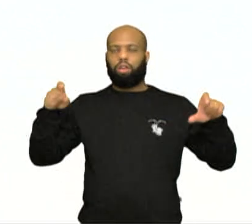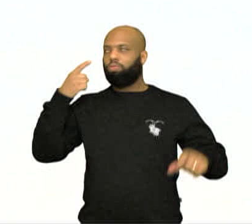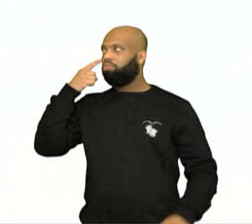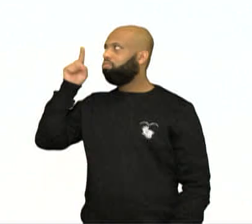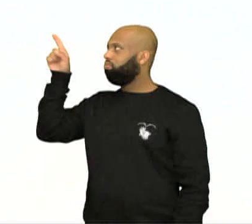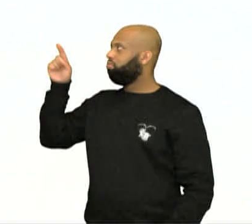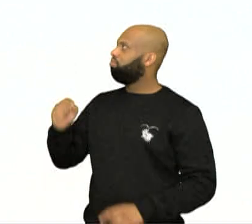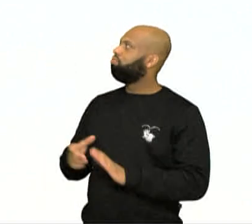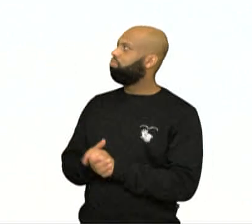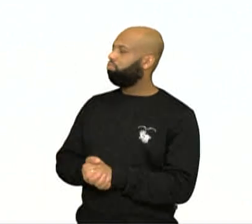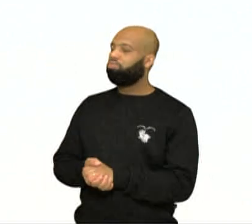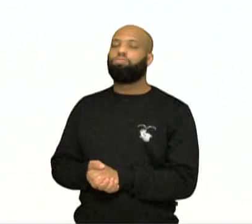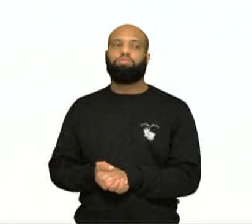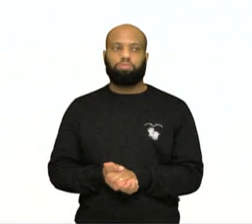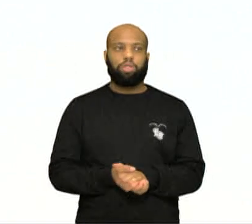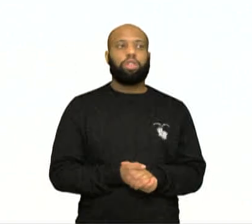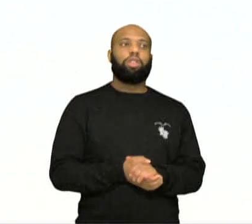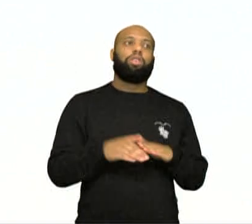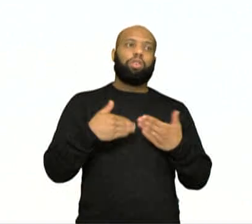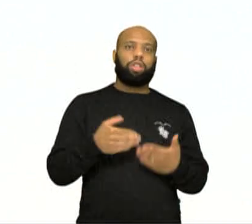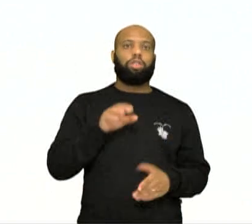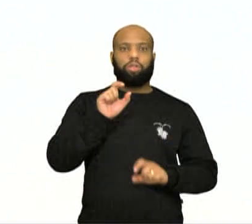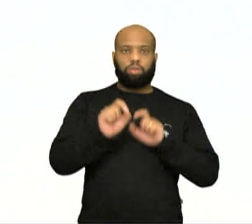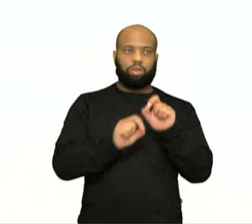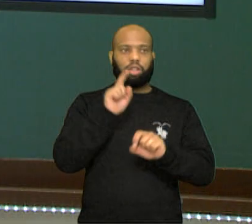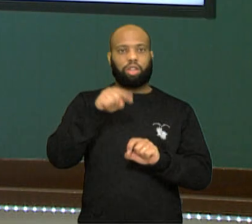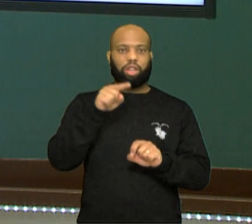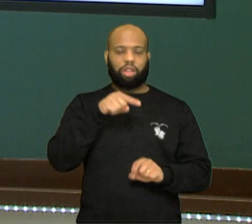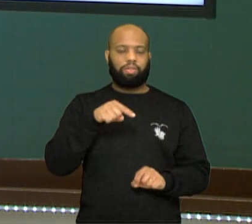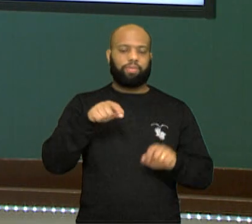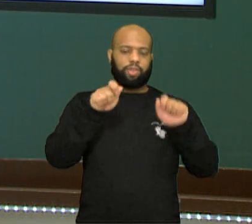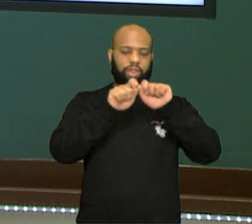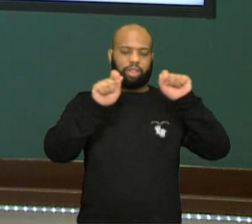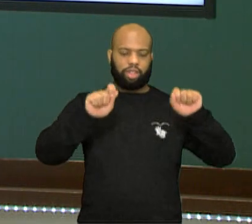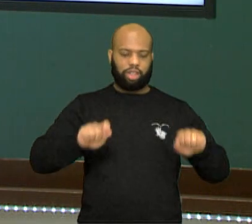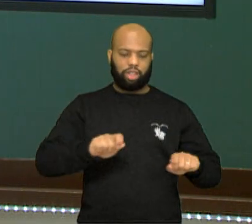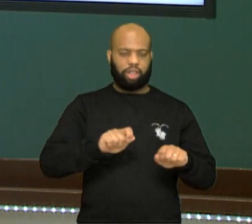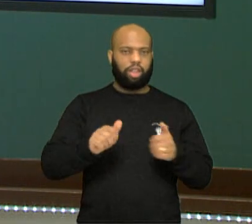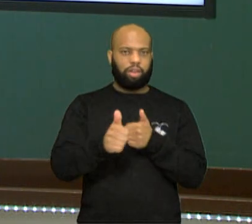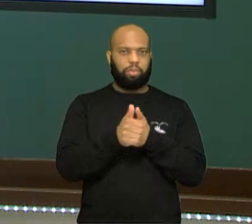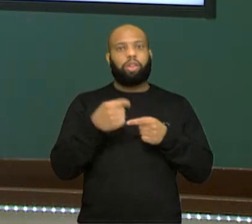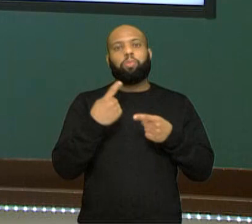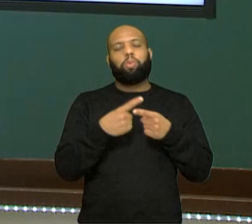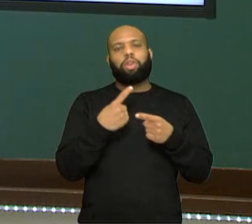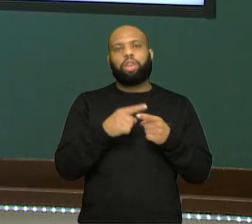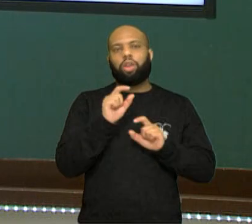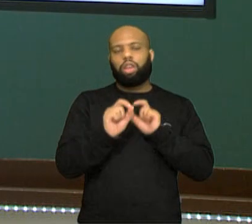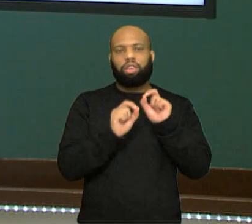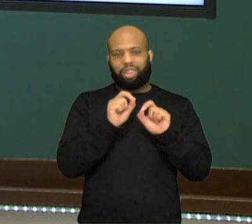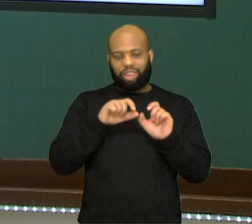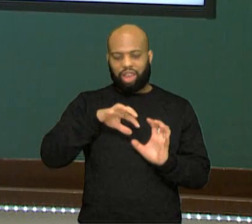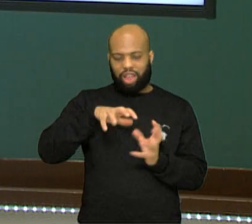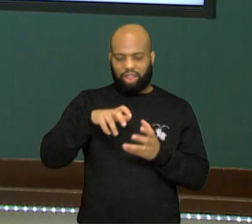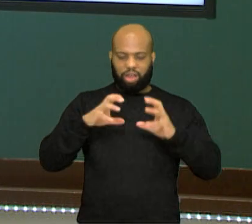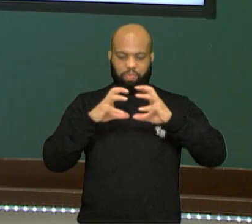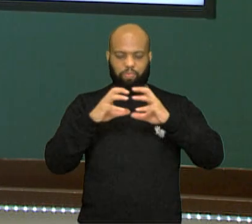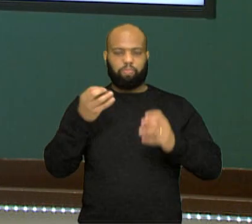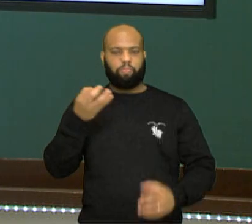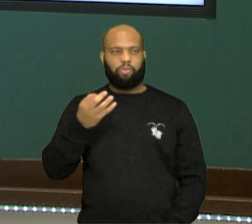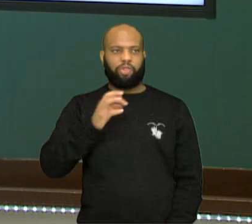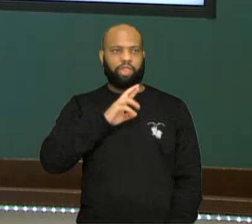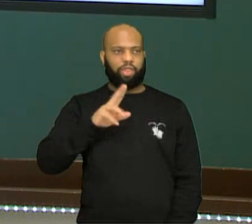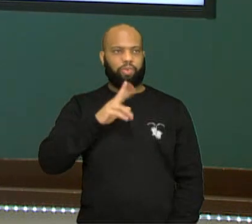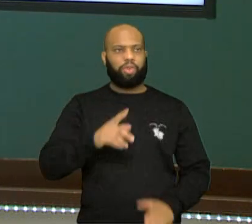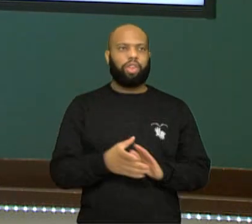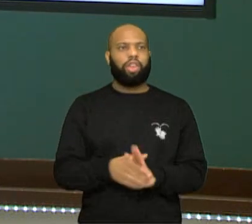509.485.862,1 quilômetros quadrados. Obviamente, isso daqui é uma área aproximada, já que a Terra não é uma esfera perfeita, né? E aqui está a